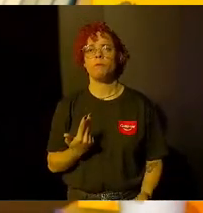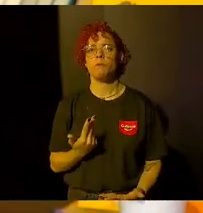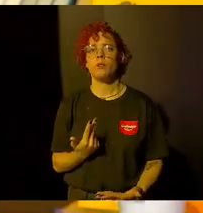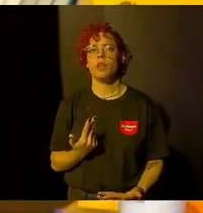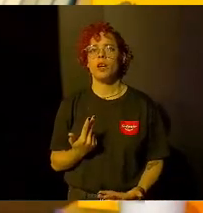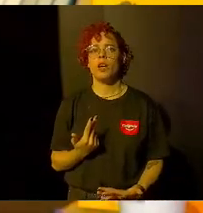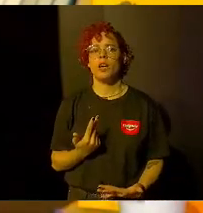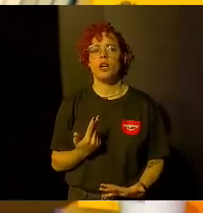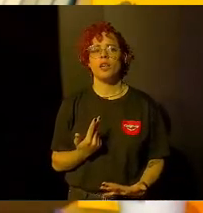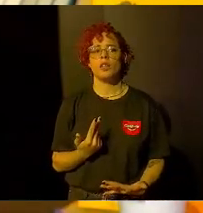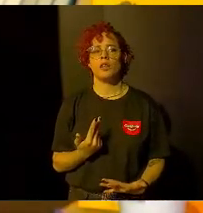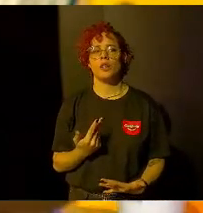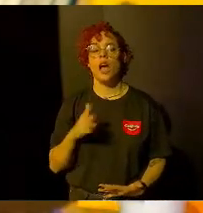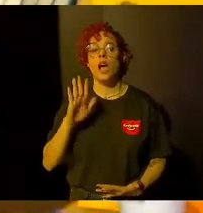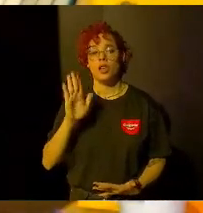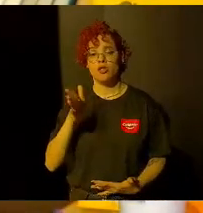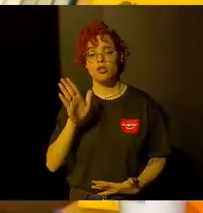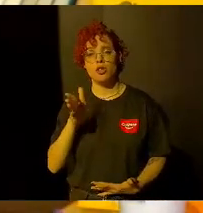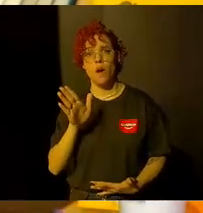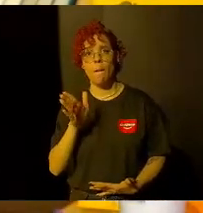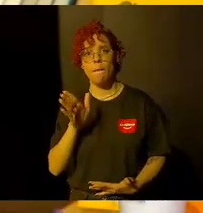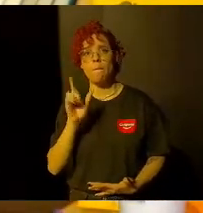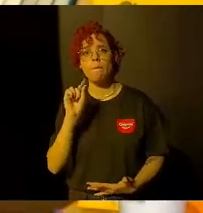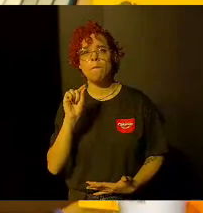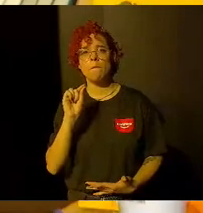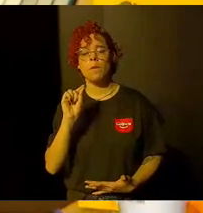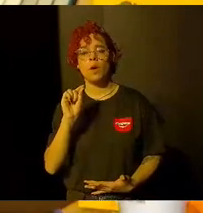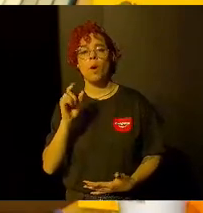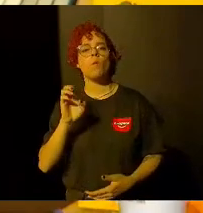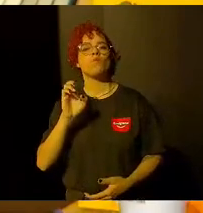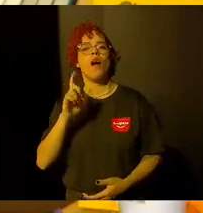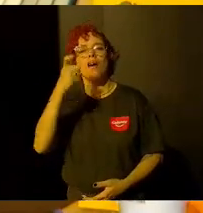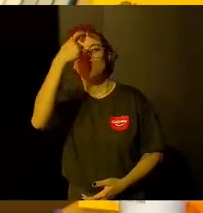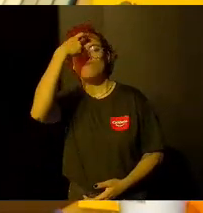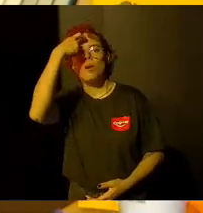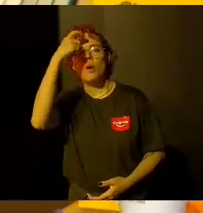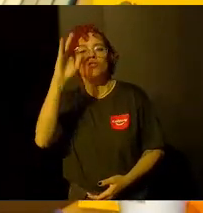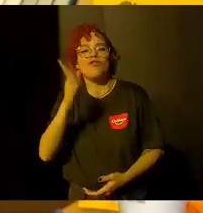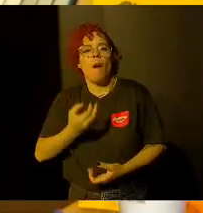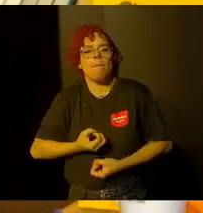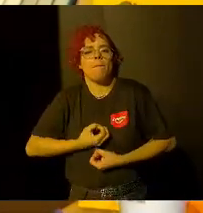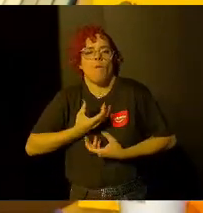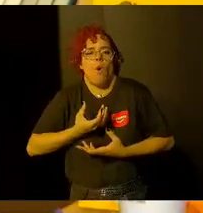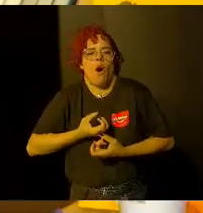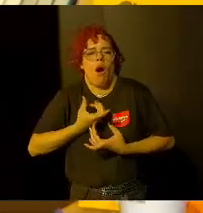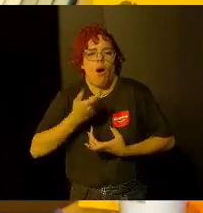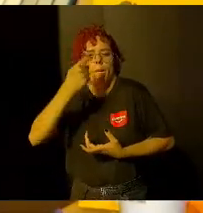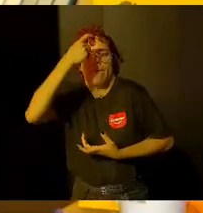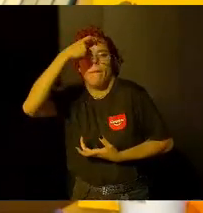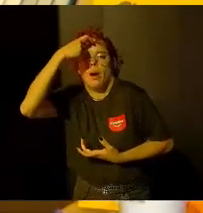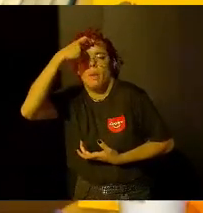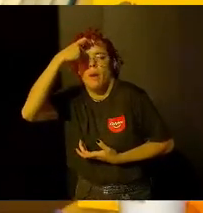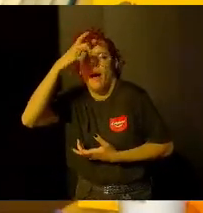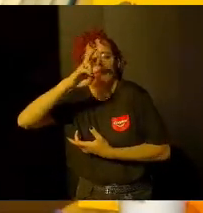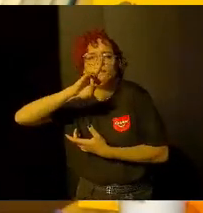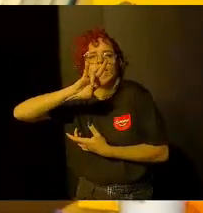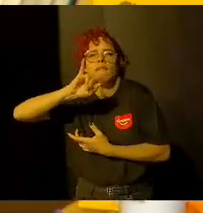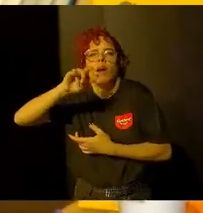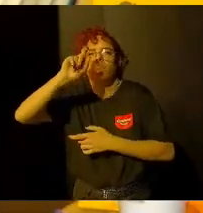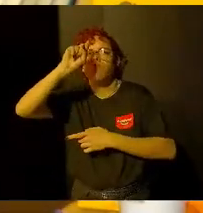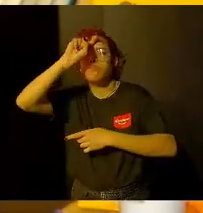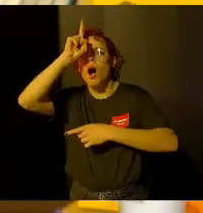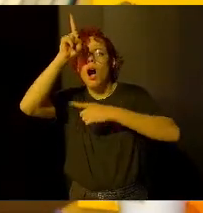Elas são poetas elas são memórias que vão elaborando